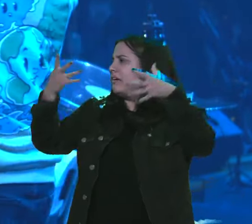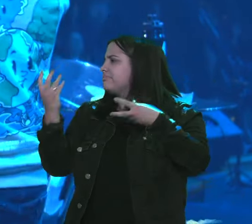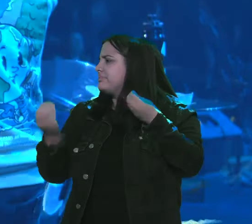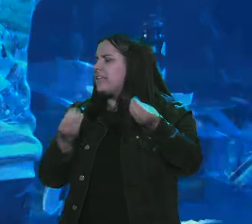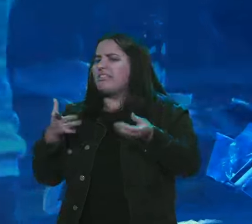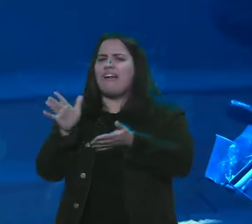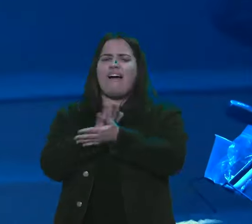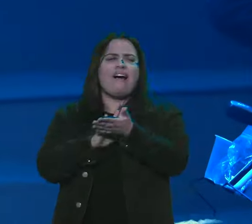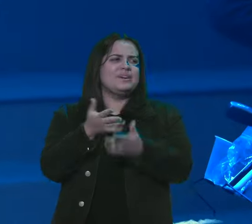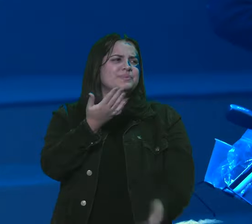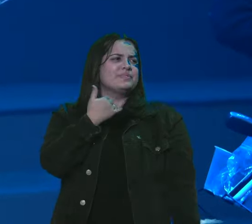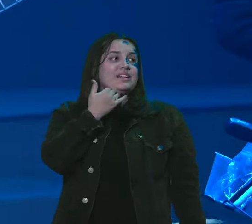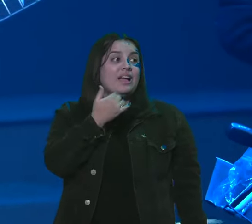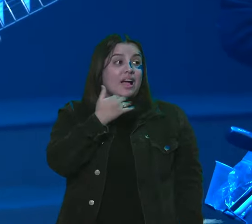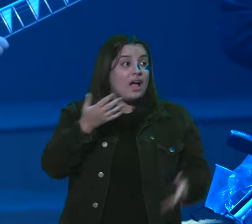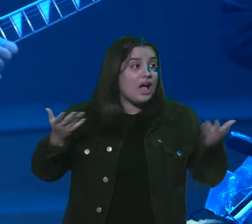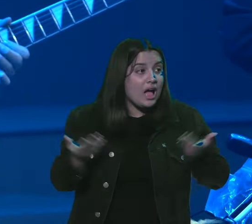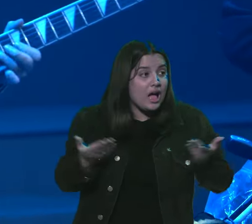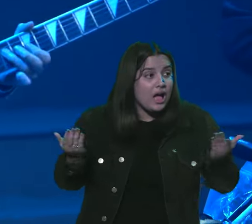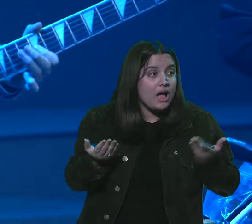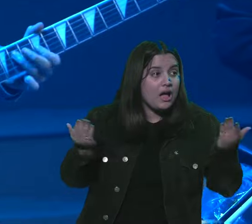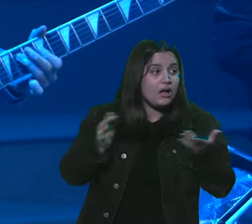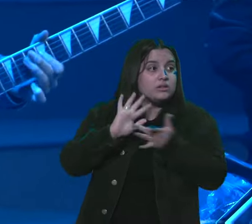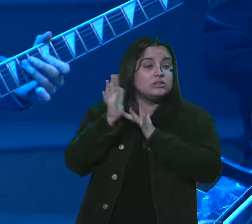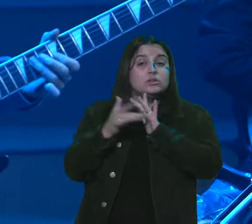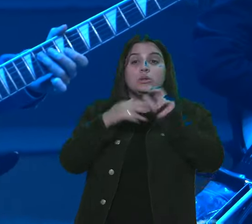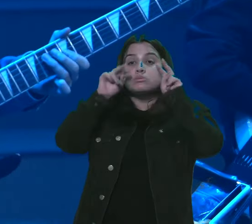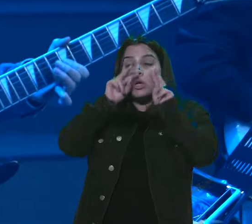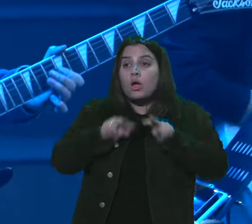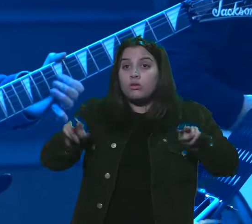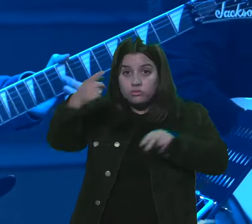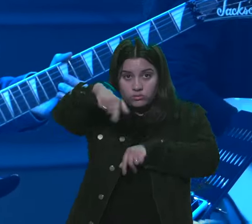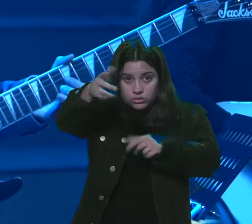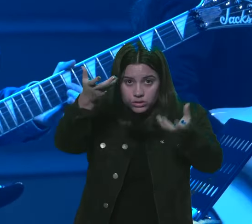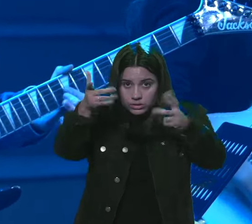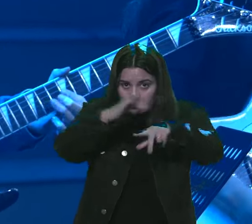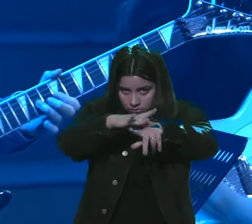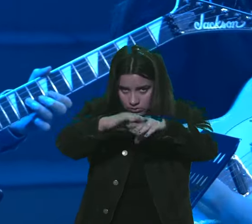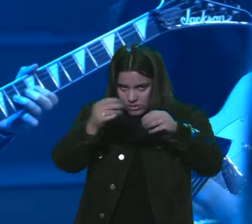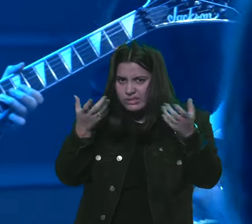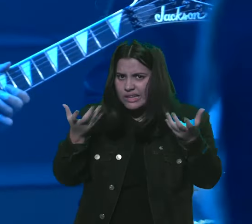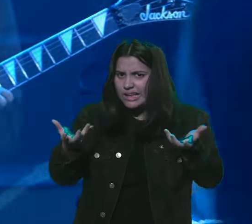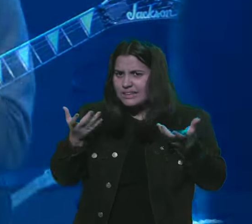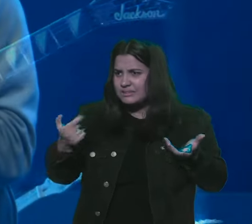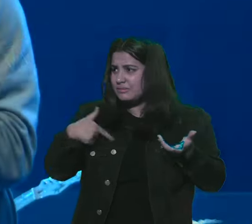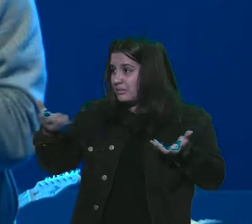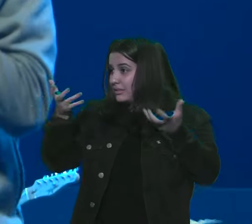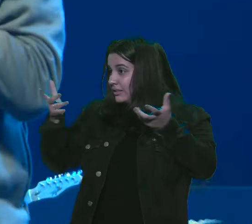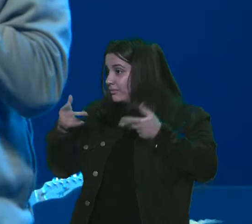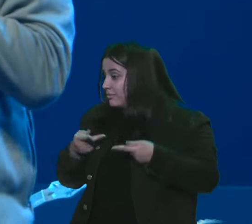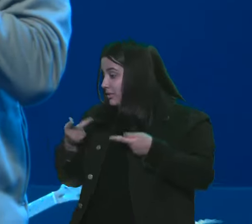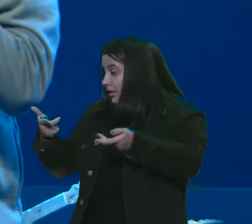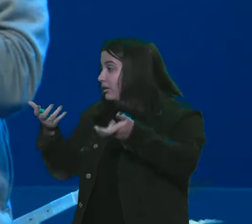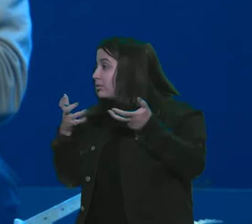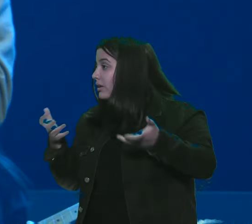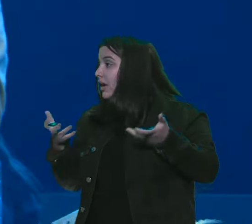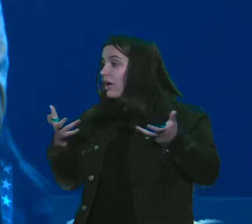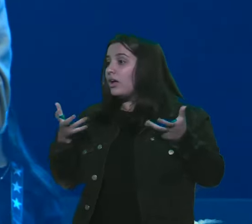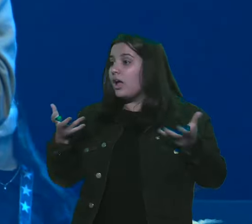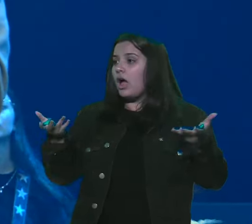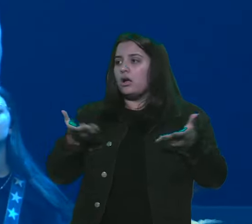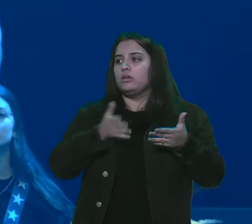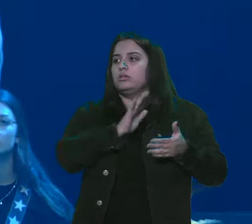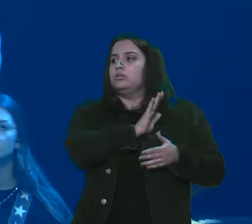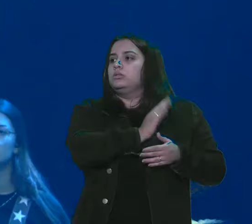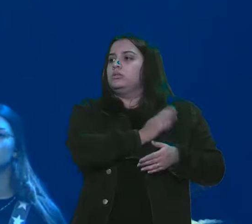apagada. Ele está olhando agora: ei, você quer ser curado? Ei, você quer ser visitado? Abre o